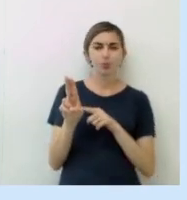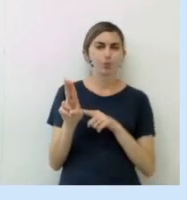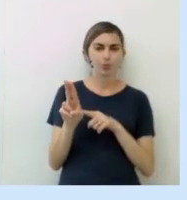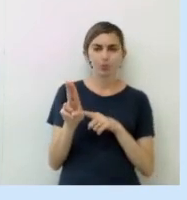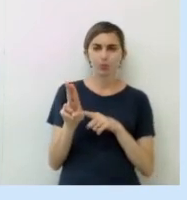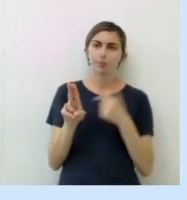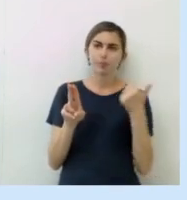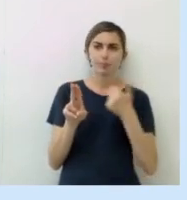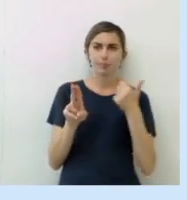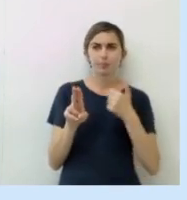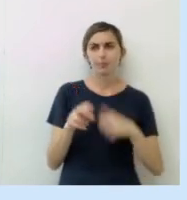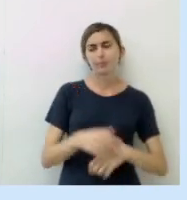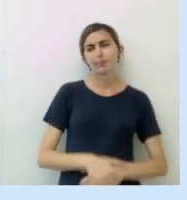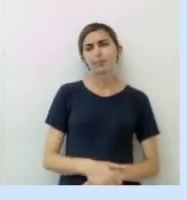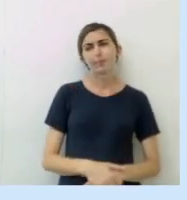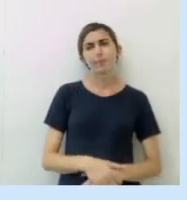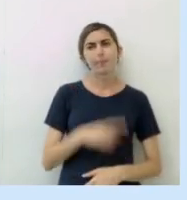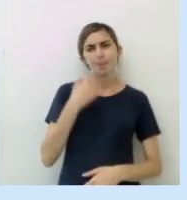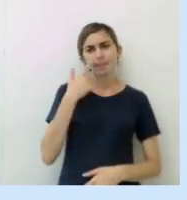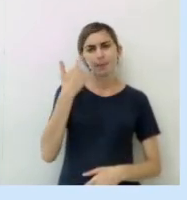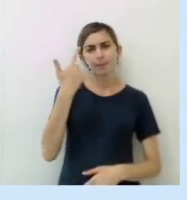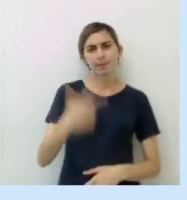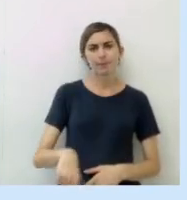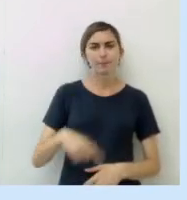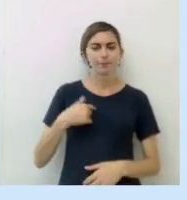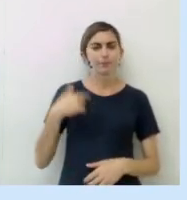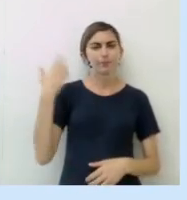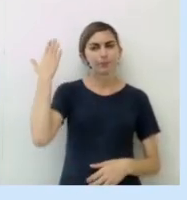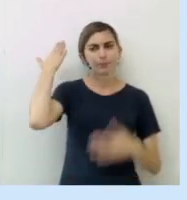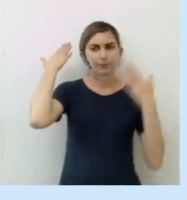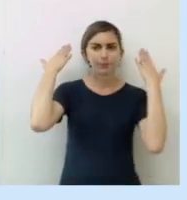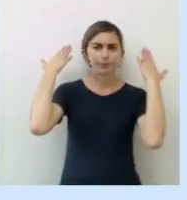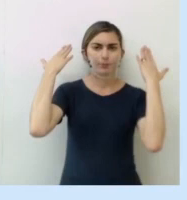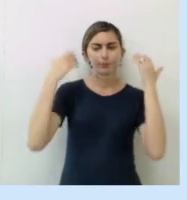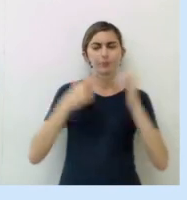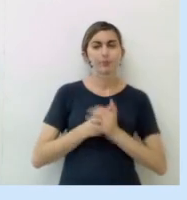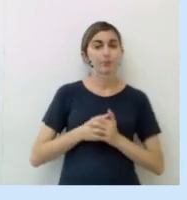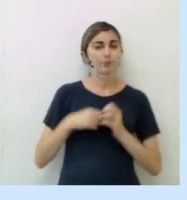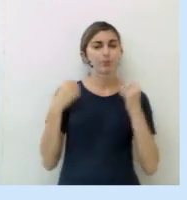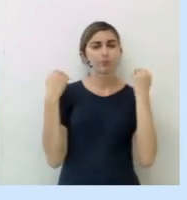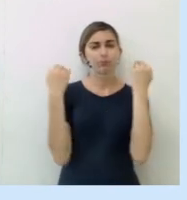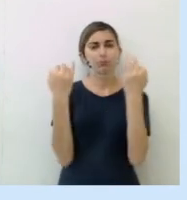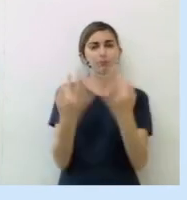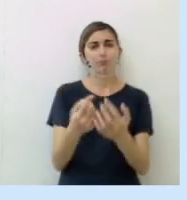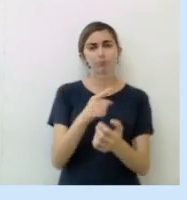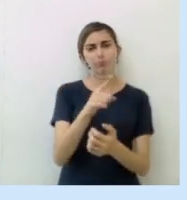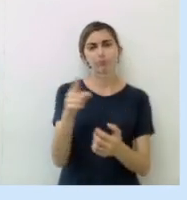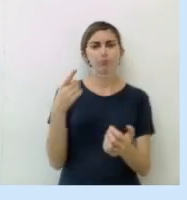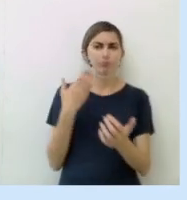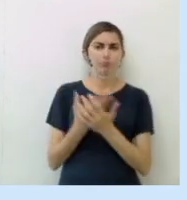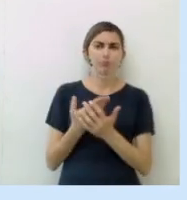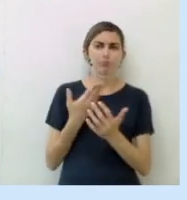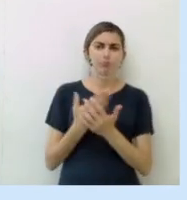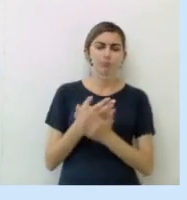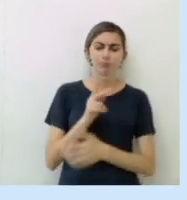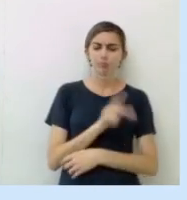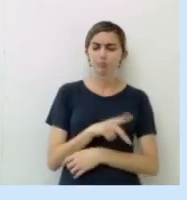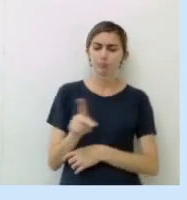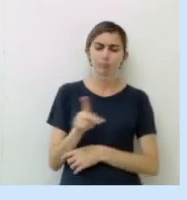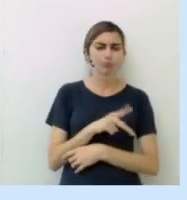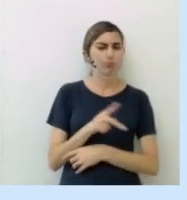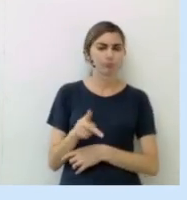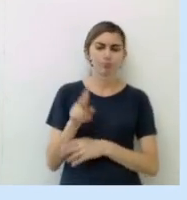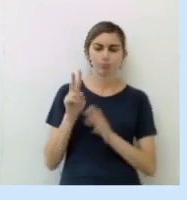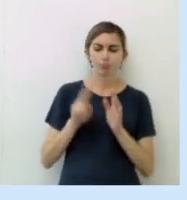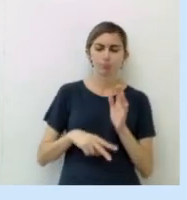certo? Vamos adiante. E há os elementos da narrativa. Quando você, estudante, for com seu professor,